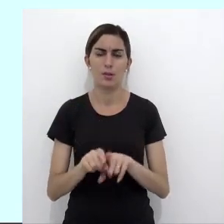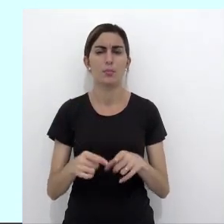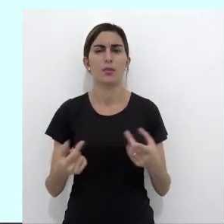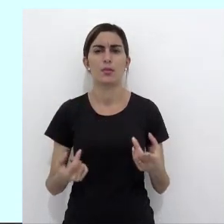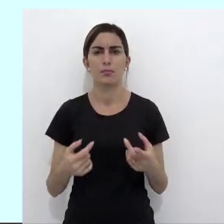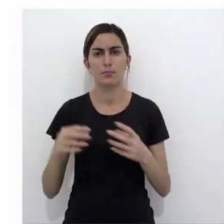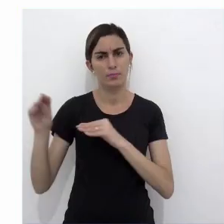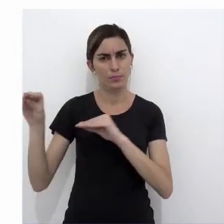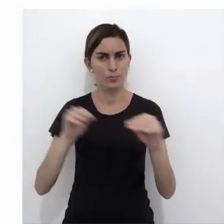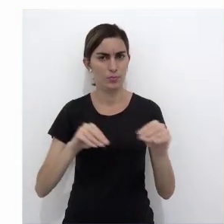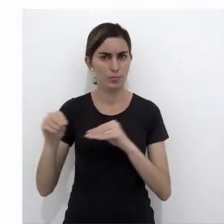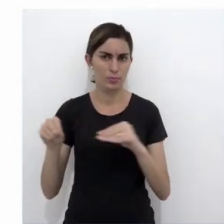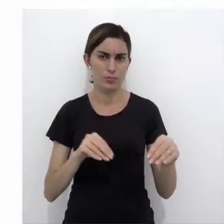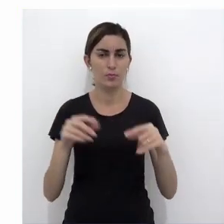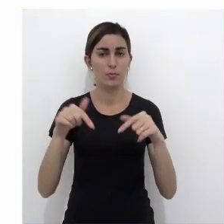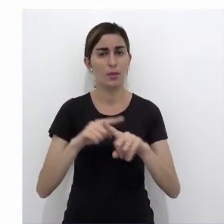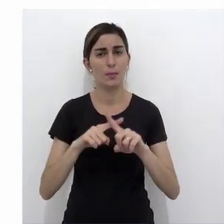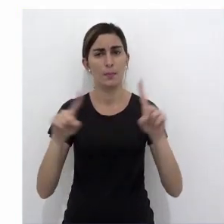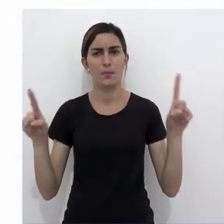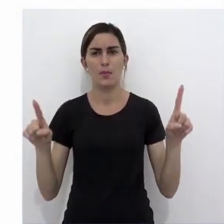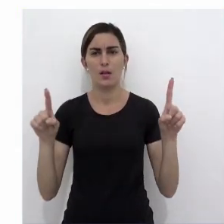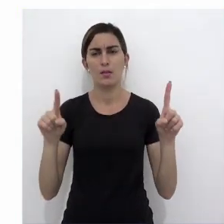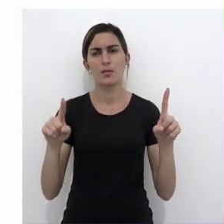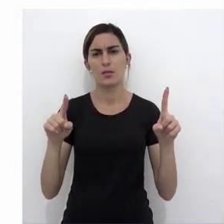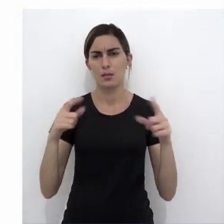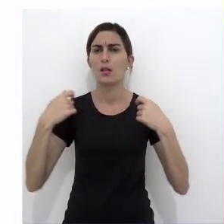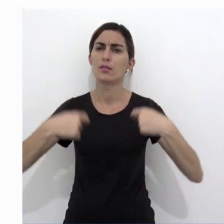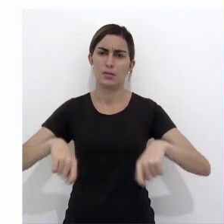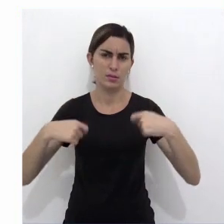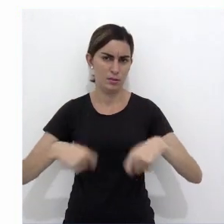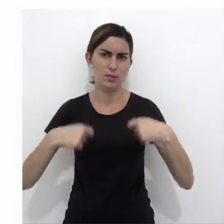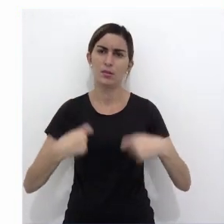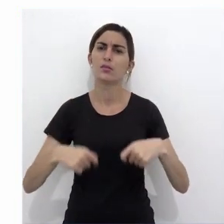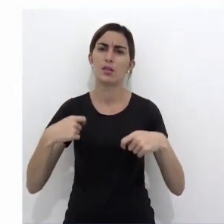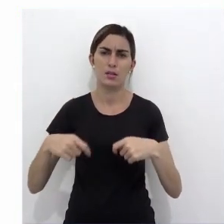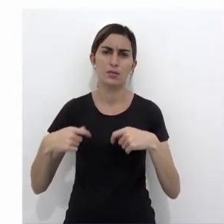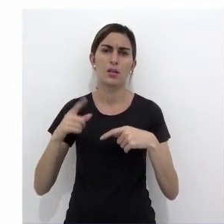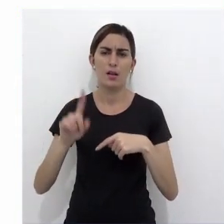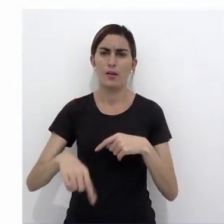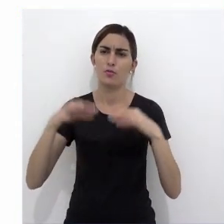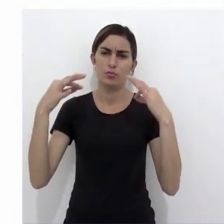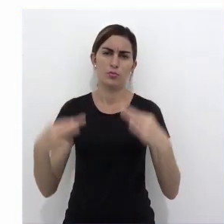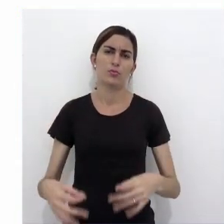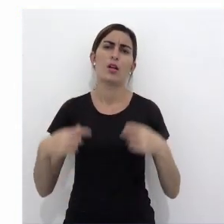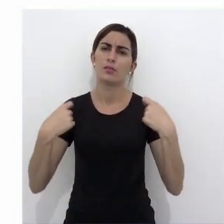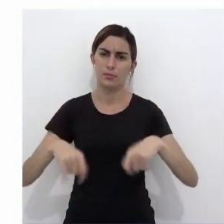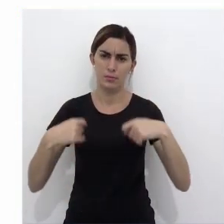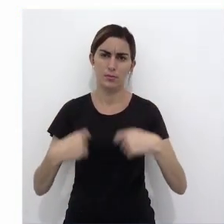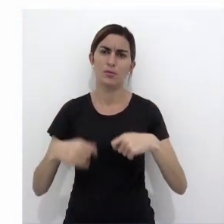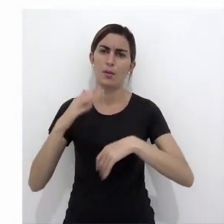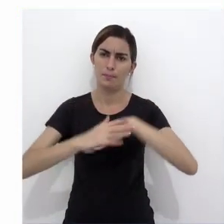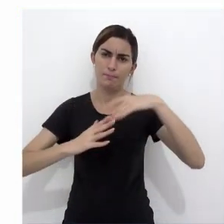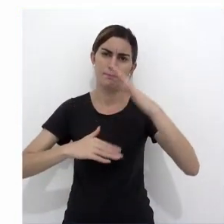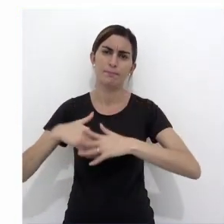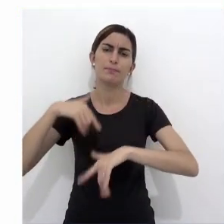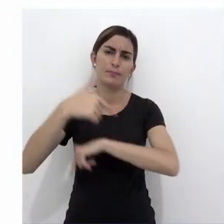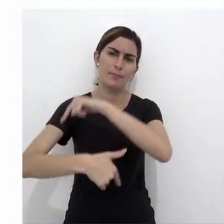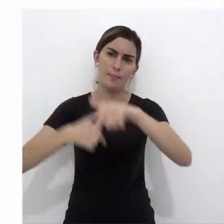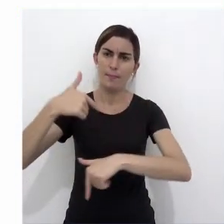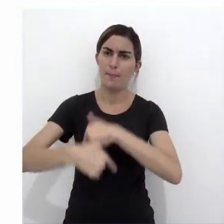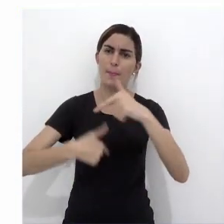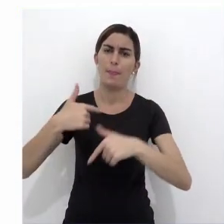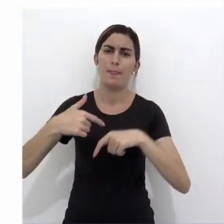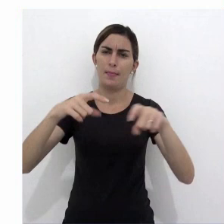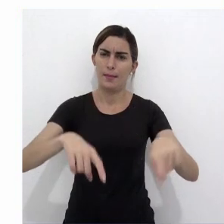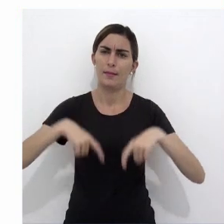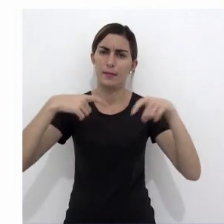é? Mas a grande necessidade desses imigrantes era justamente a necessidade de mão de obra para as lavouras de